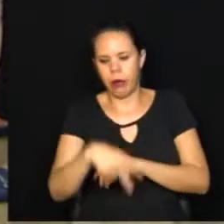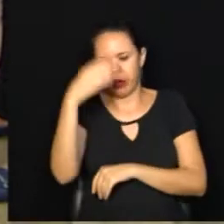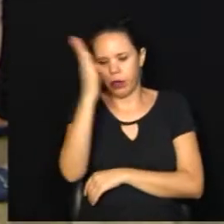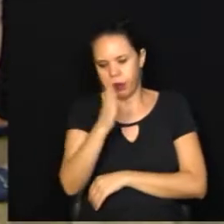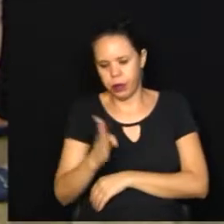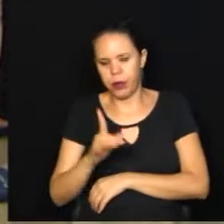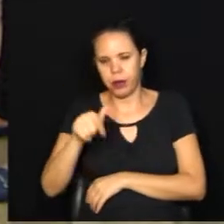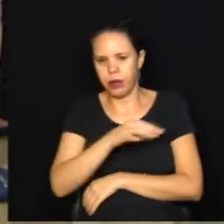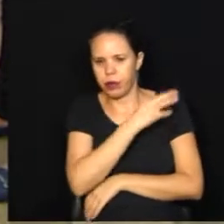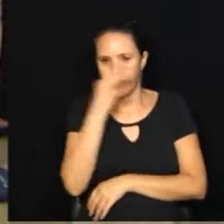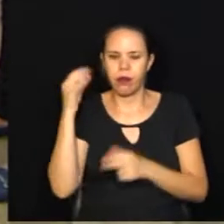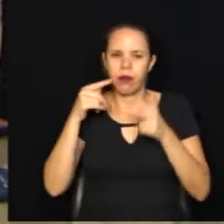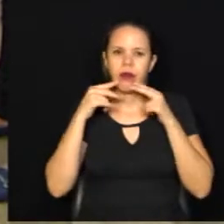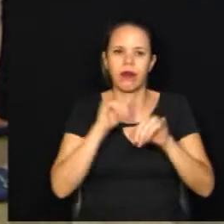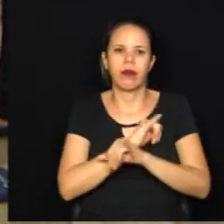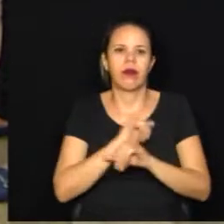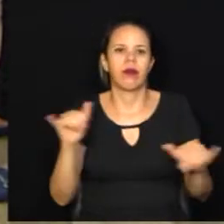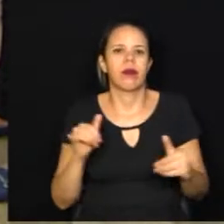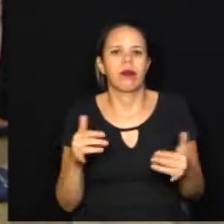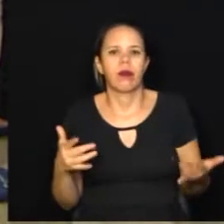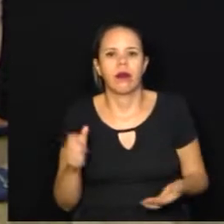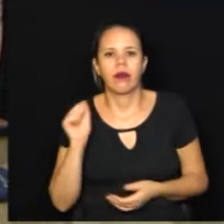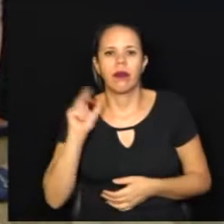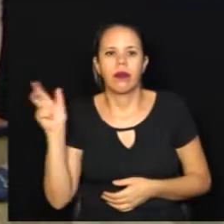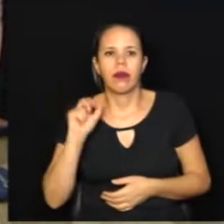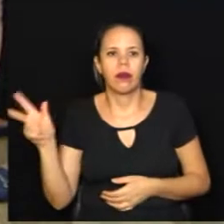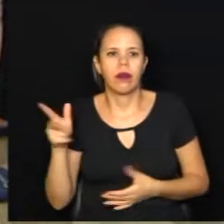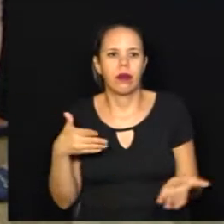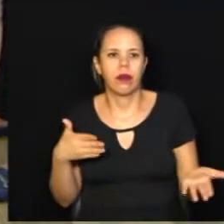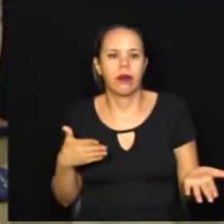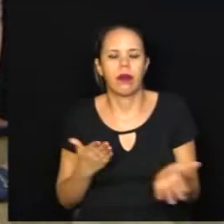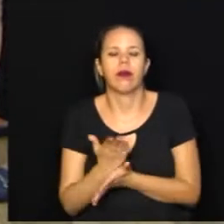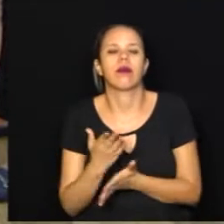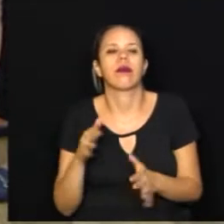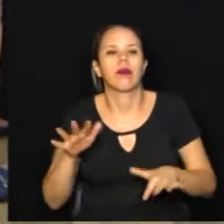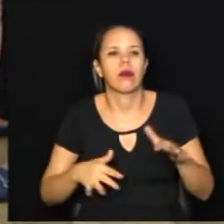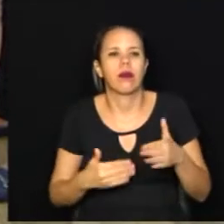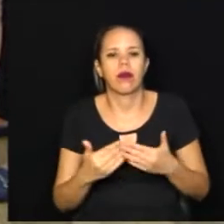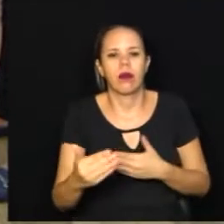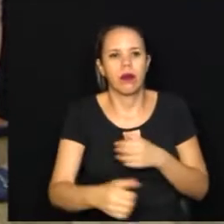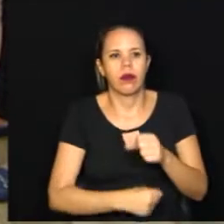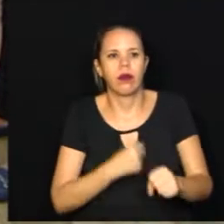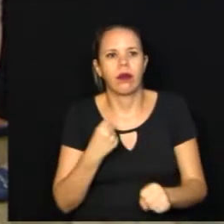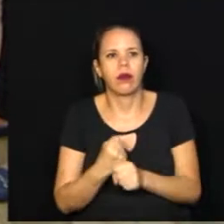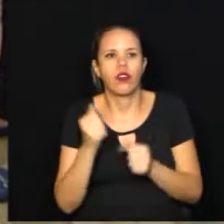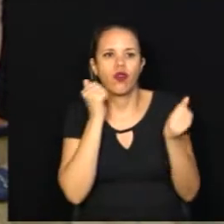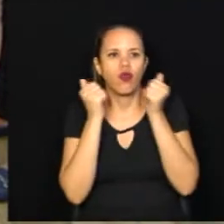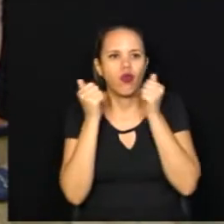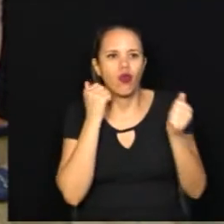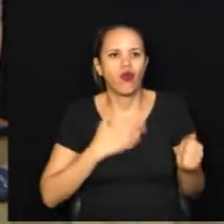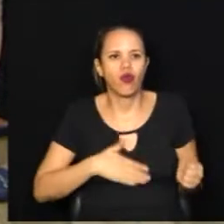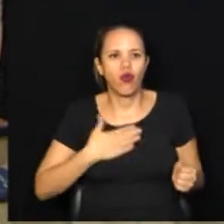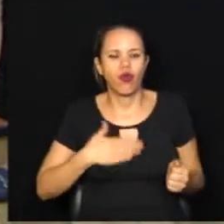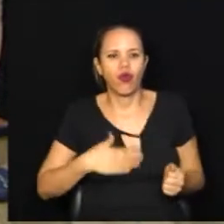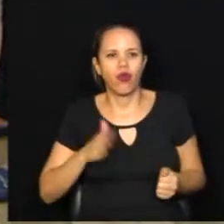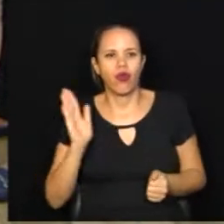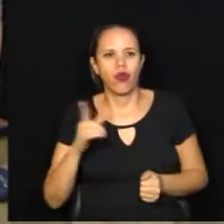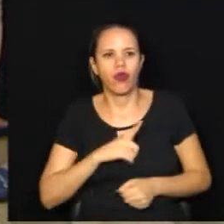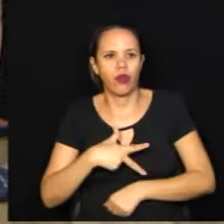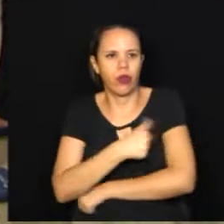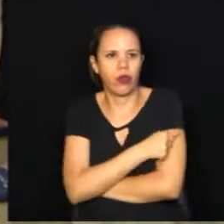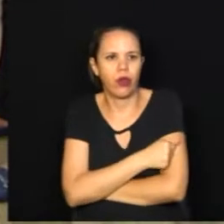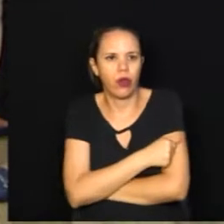o que é uma ótima notícia. E a Anvisa aprovando, talvez no meio do ano, julho, agosto, a gente já tenha,